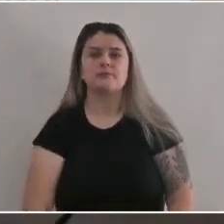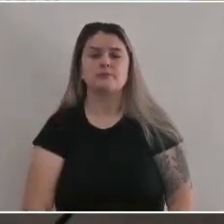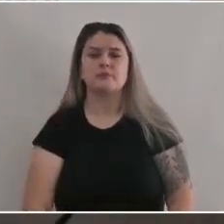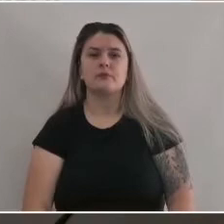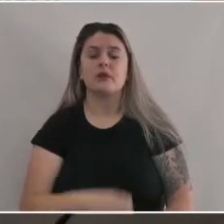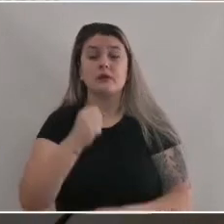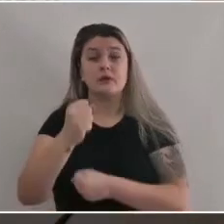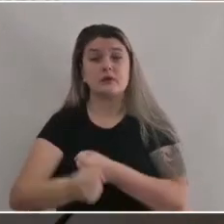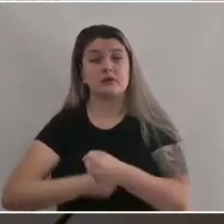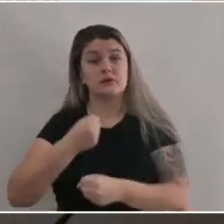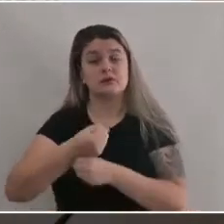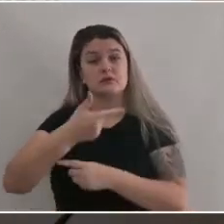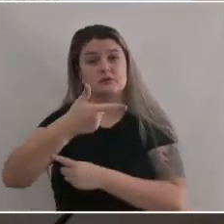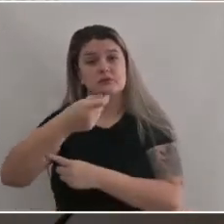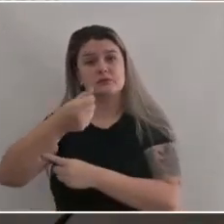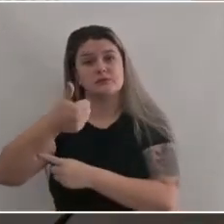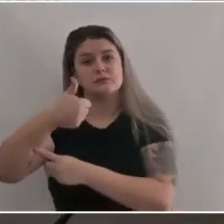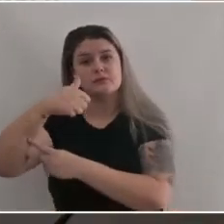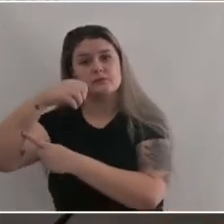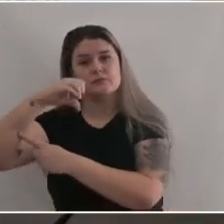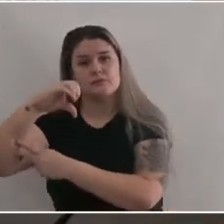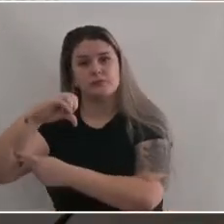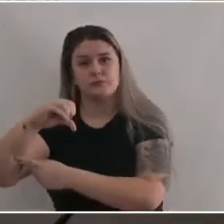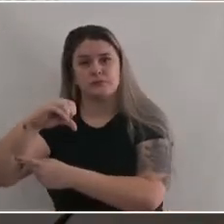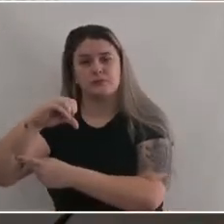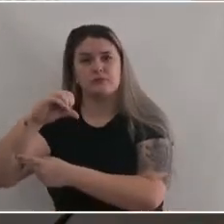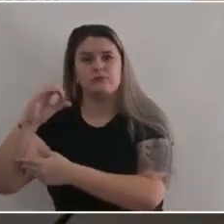No exercício de 2019,